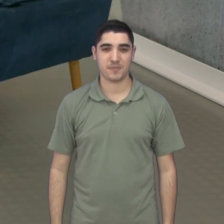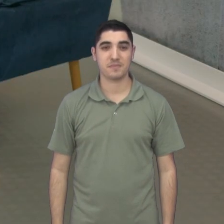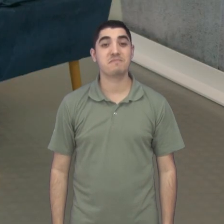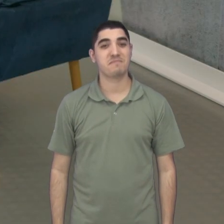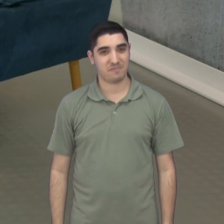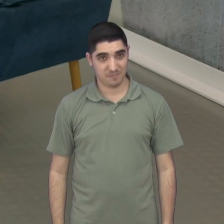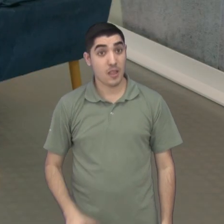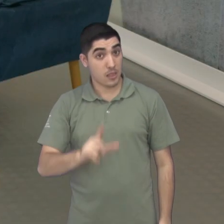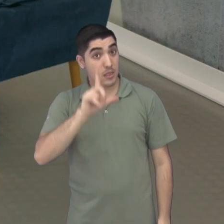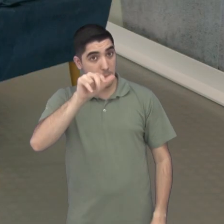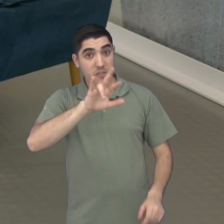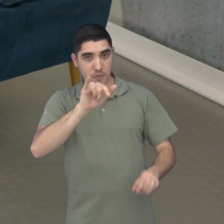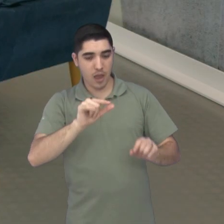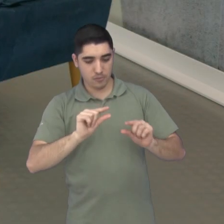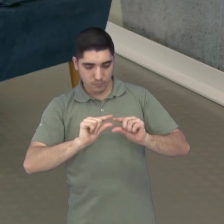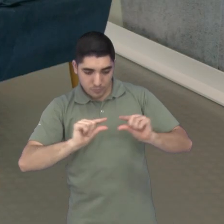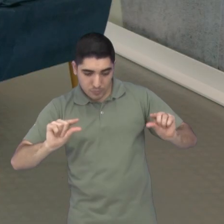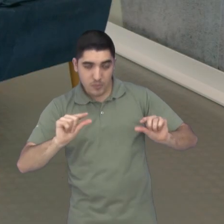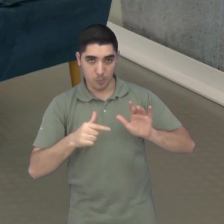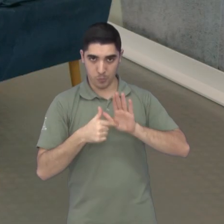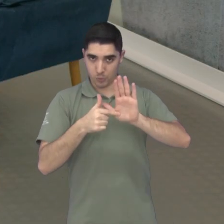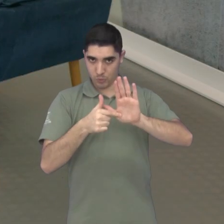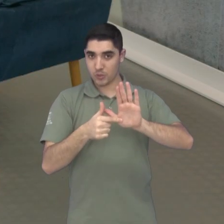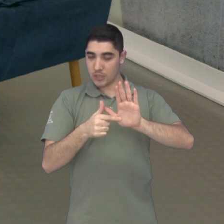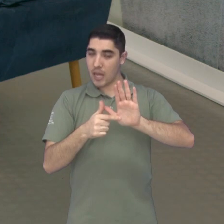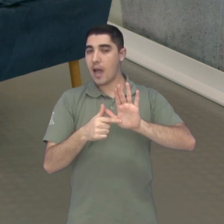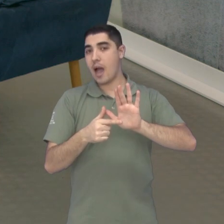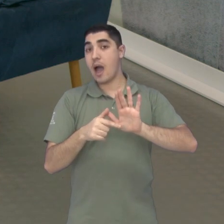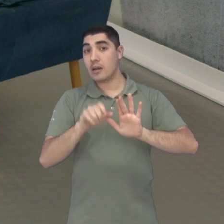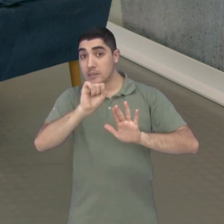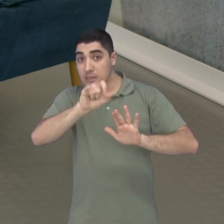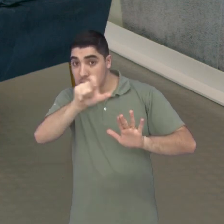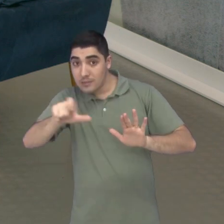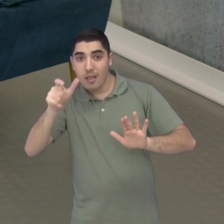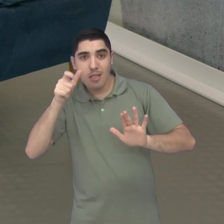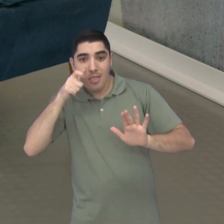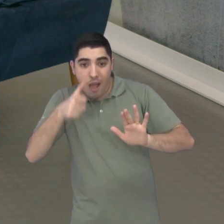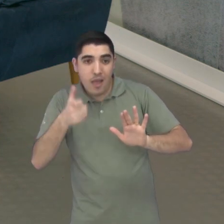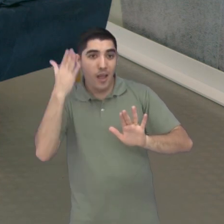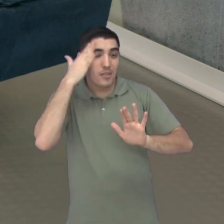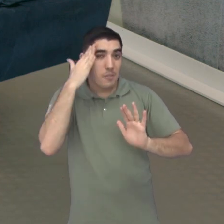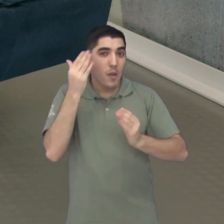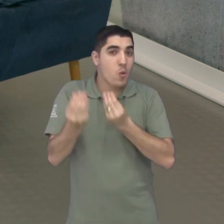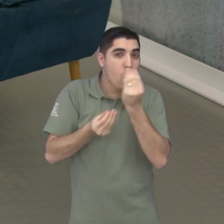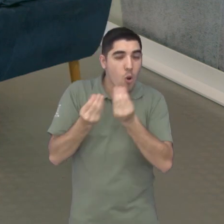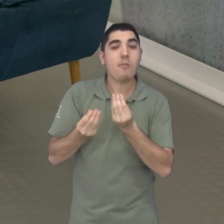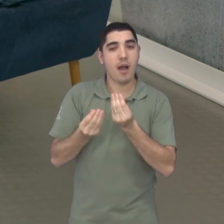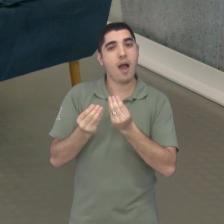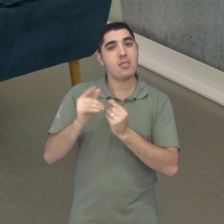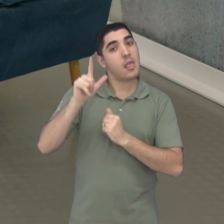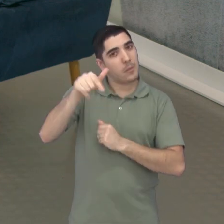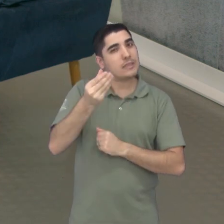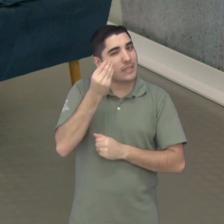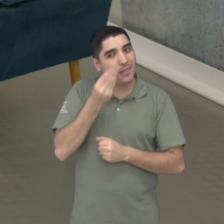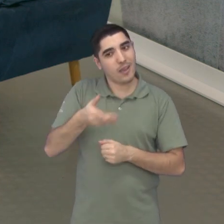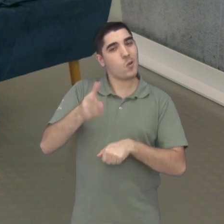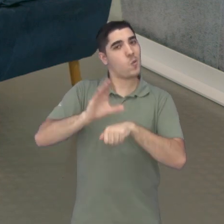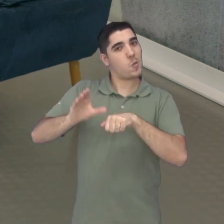Depois a gente deixa aqui no GC e aí quem tiver interesse, com certeza, busque aí a